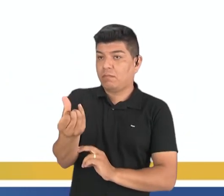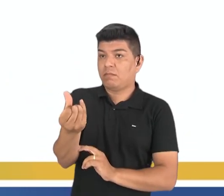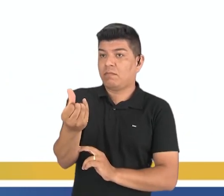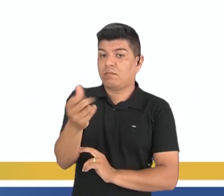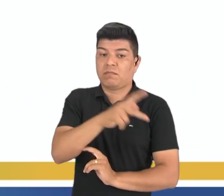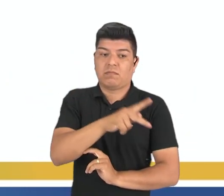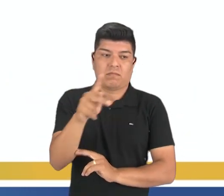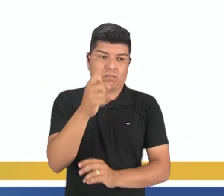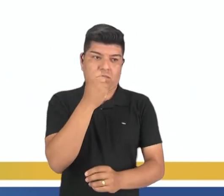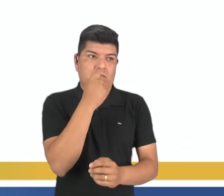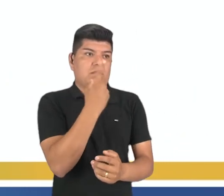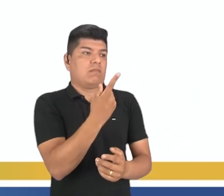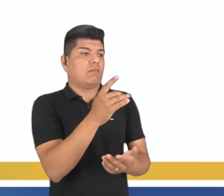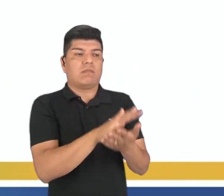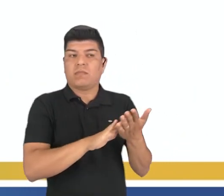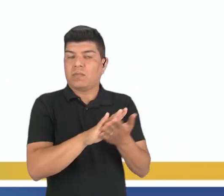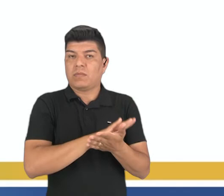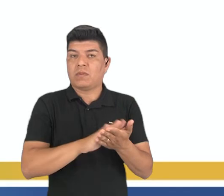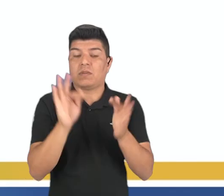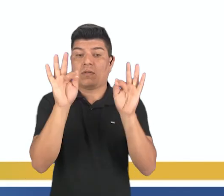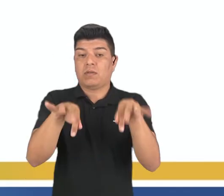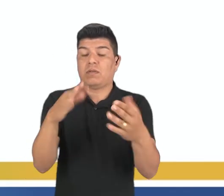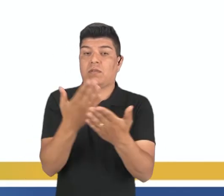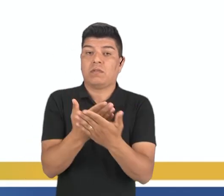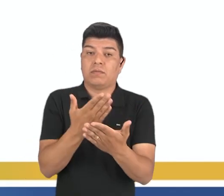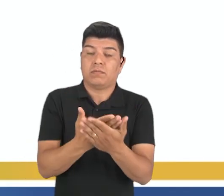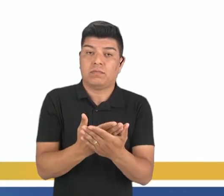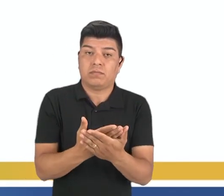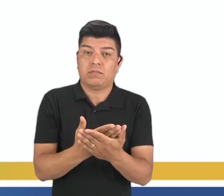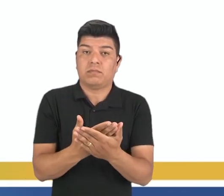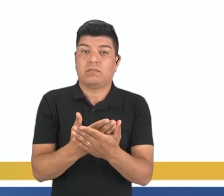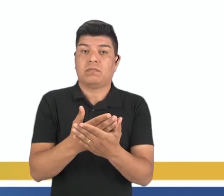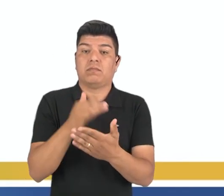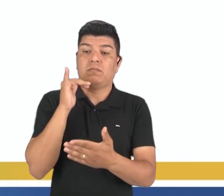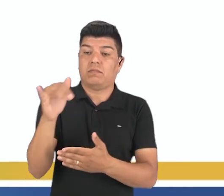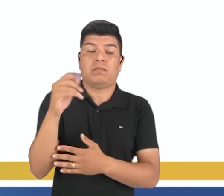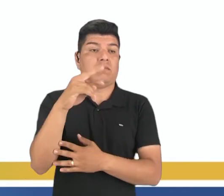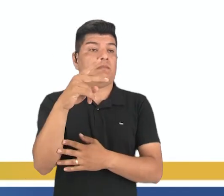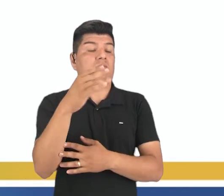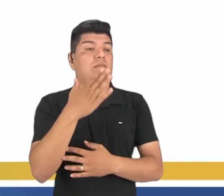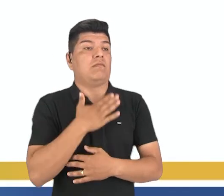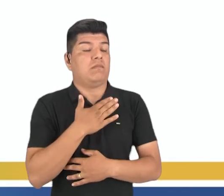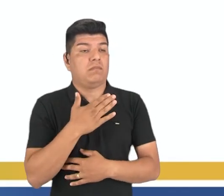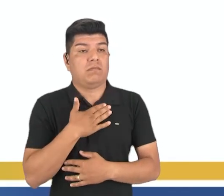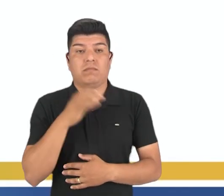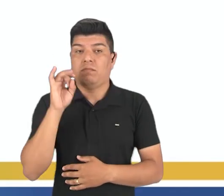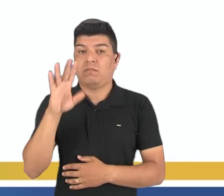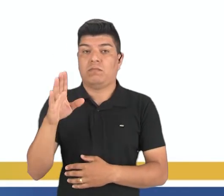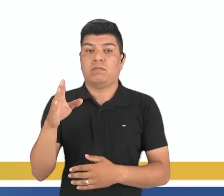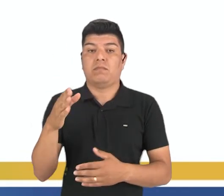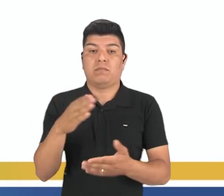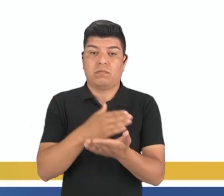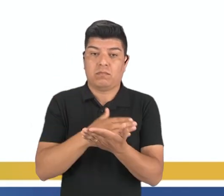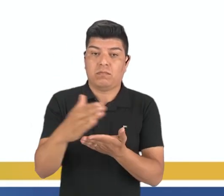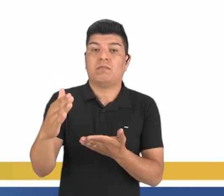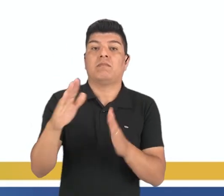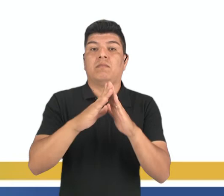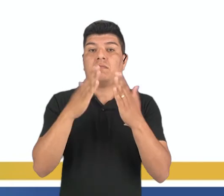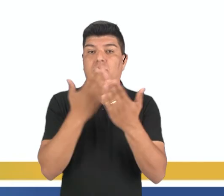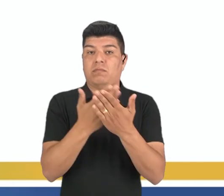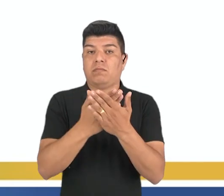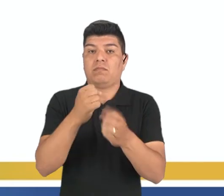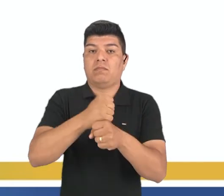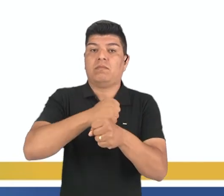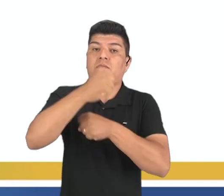ficou surpresa. Ao final da aula, falou aos meus irmãos que eu só poderia ingressar na escola